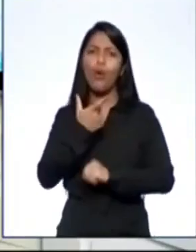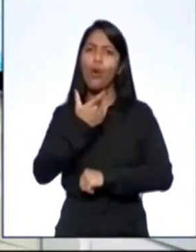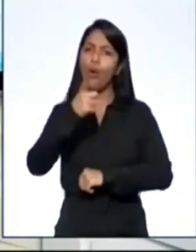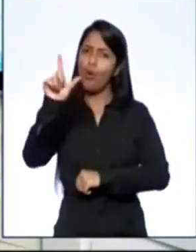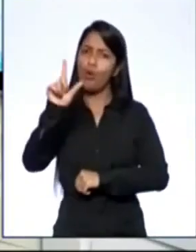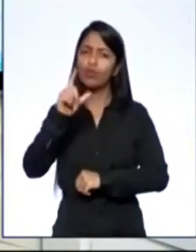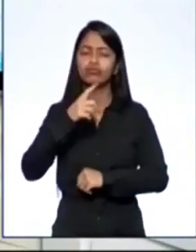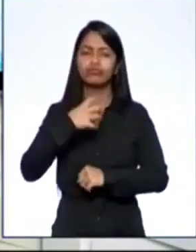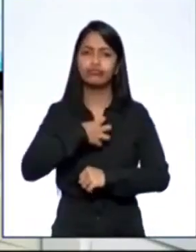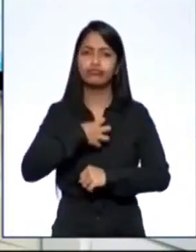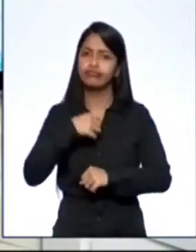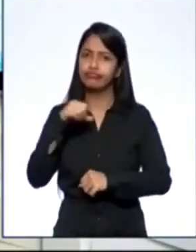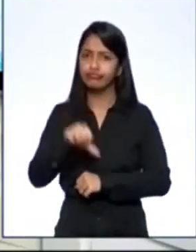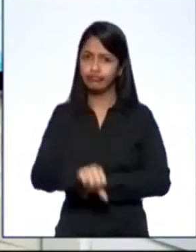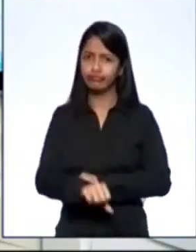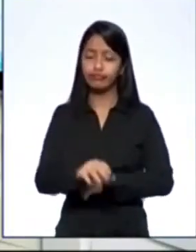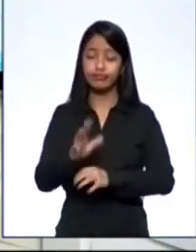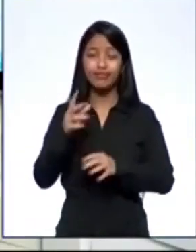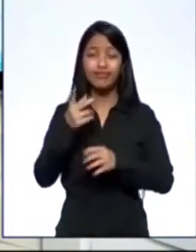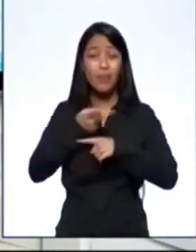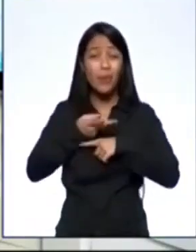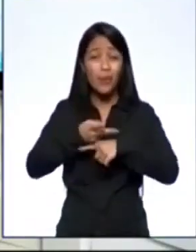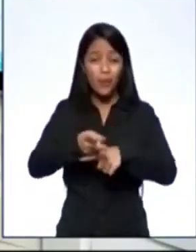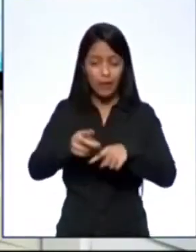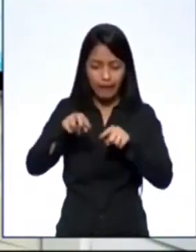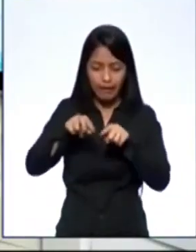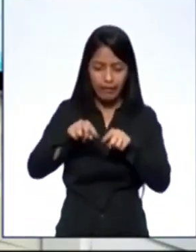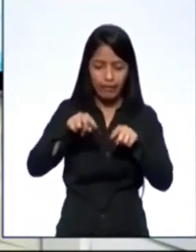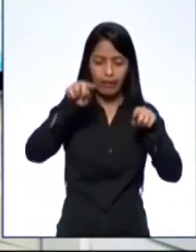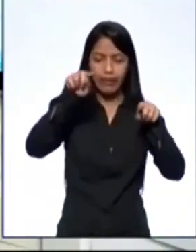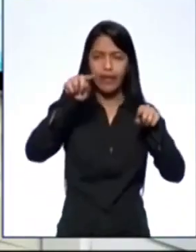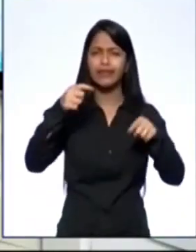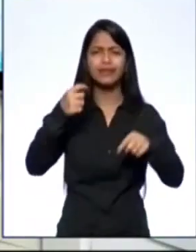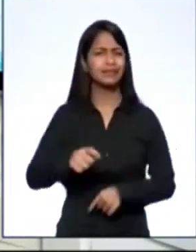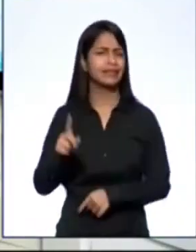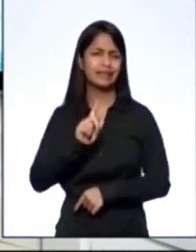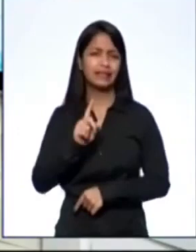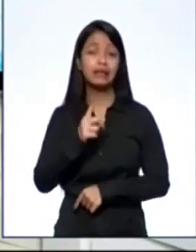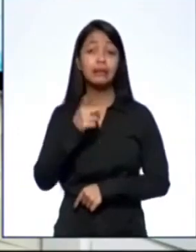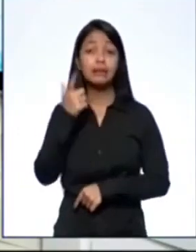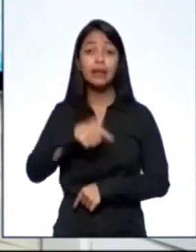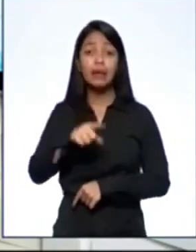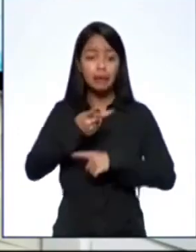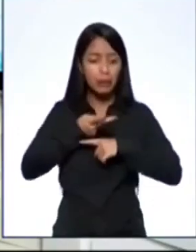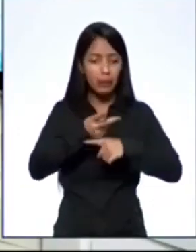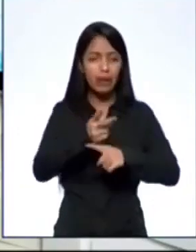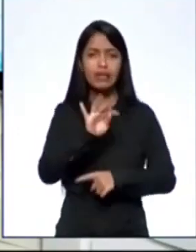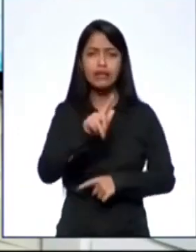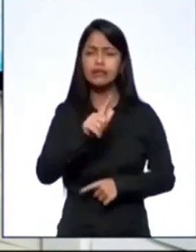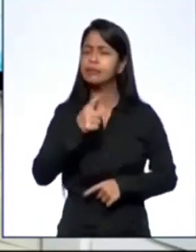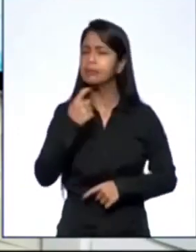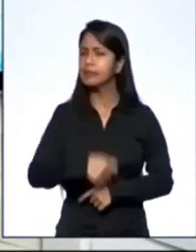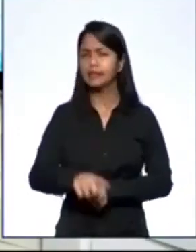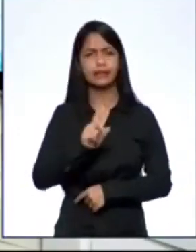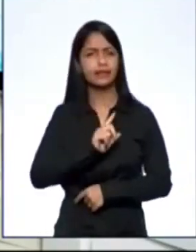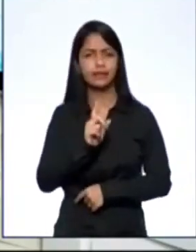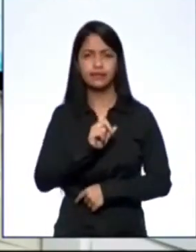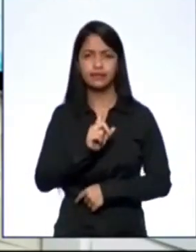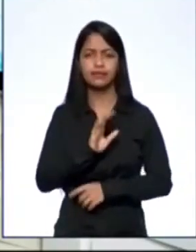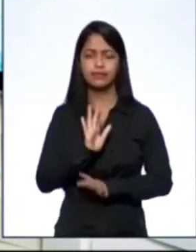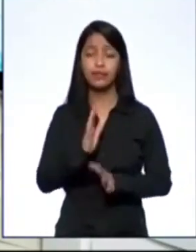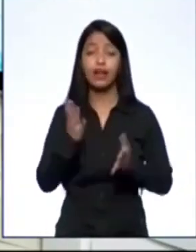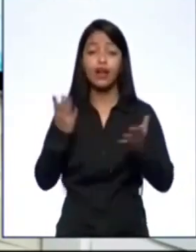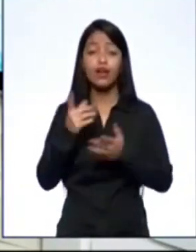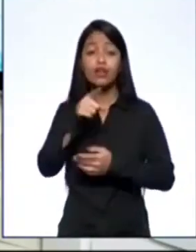eliminei triângulo da jogada e já eliminei o fato de ter que saber tangente Você tem: